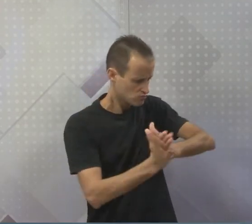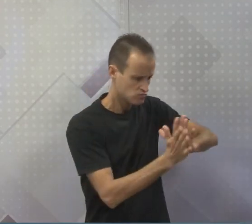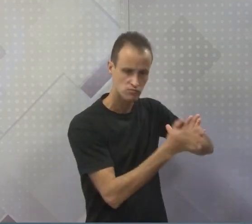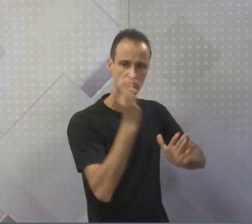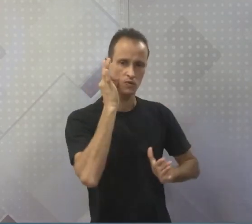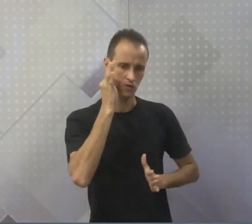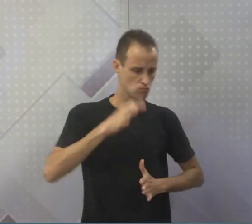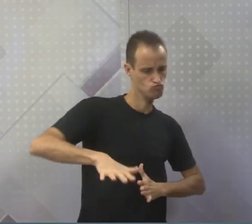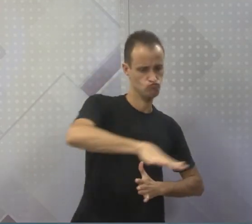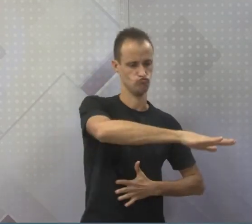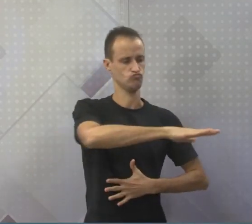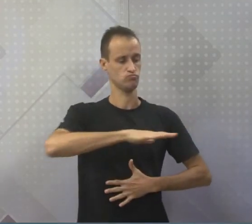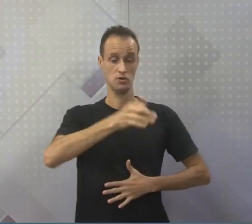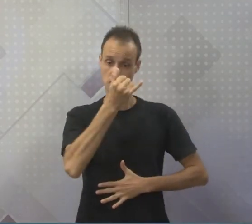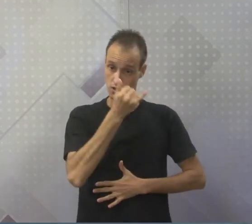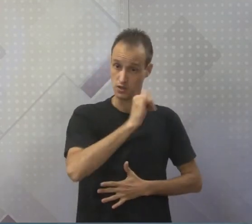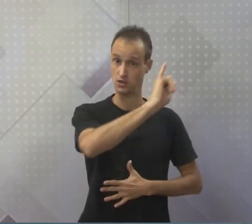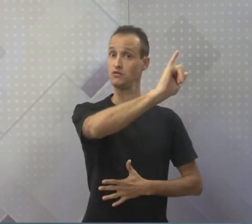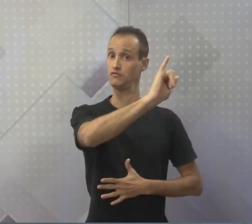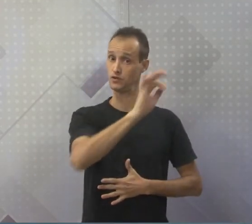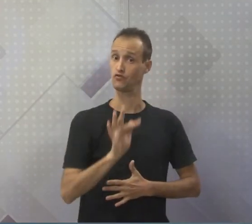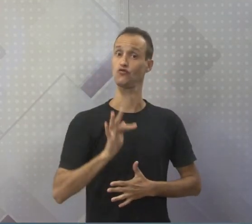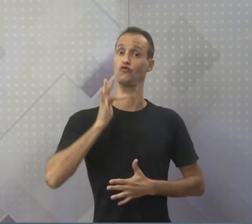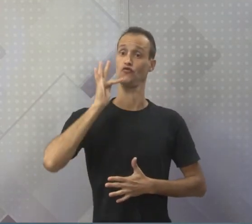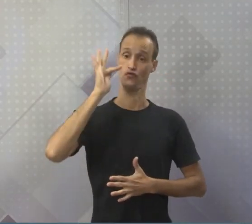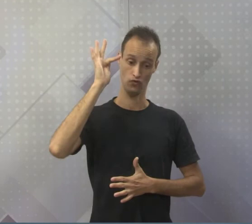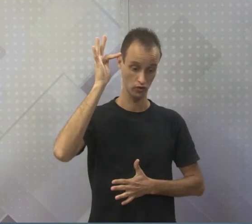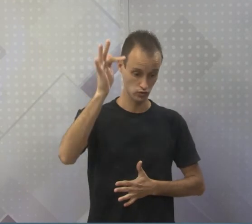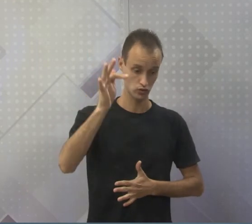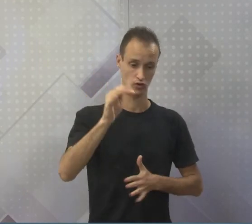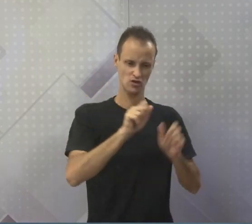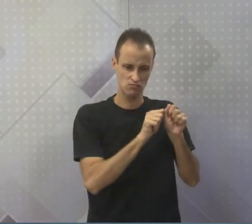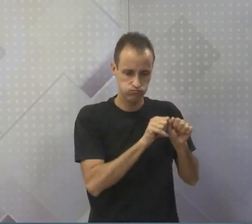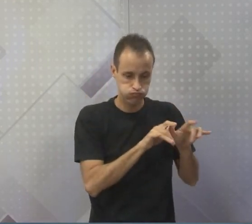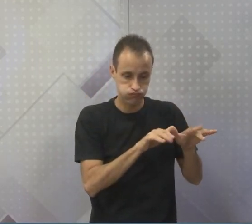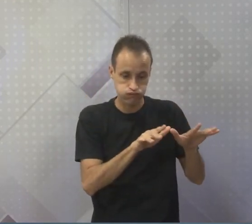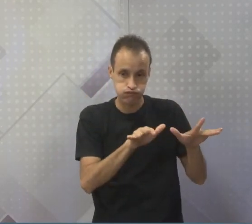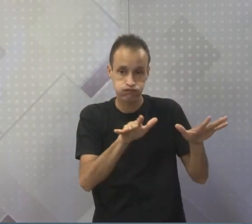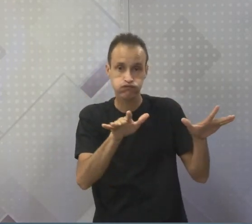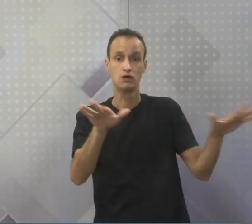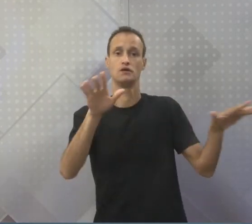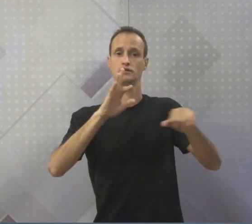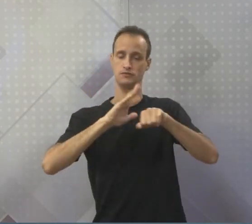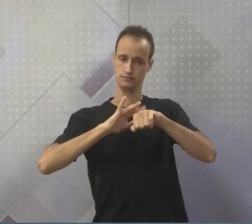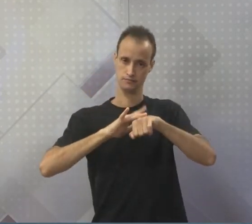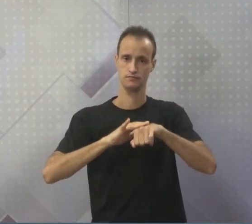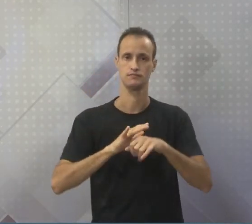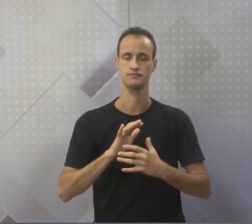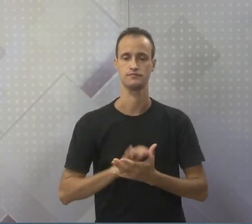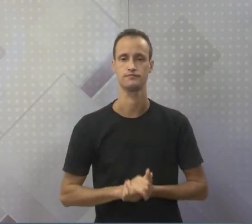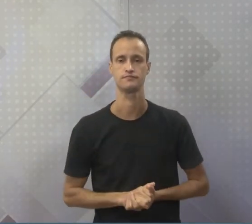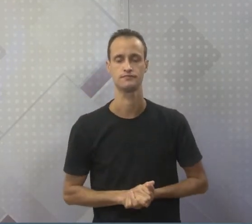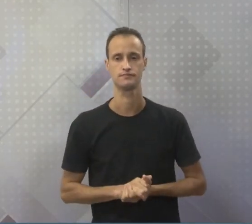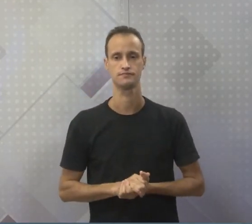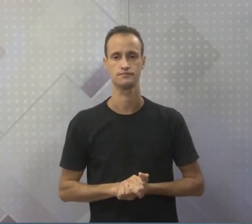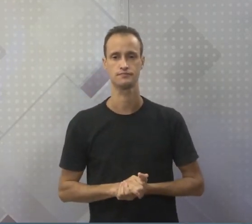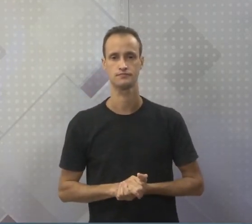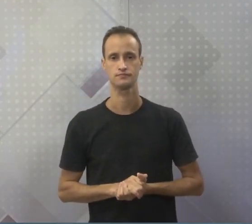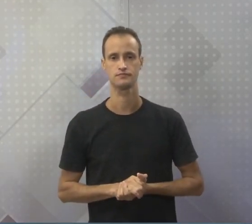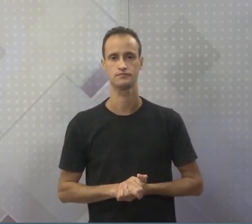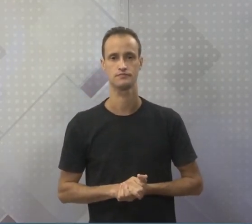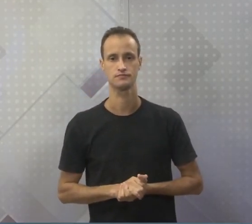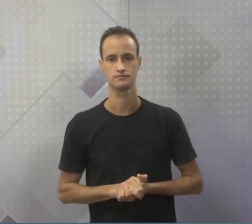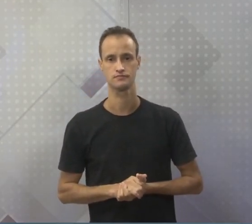no ambiente para evitar que eventuais contaminações nos ratos possam se disseminar para as